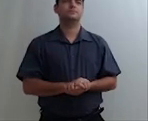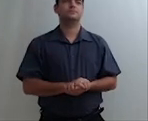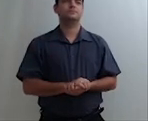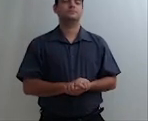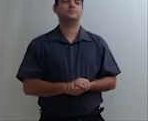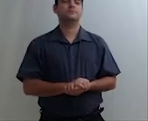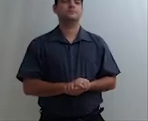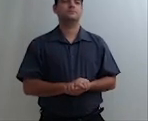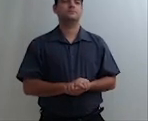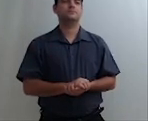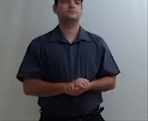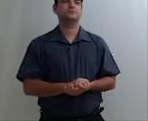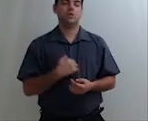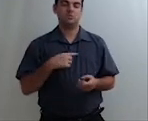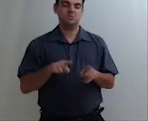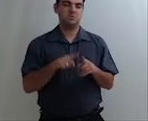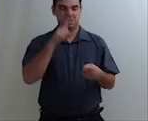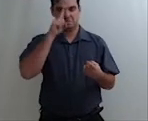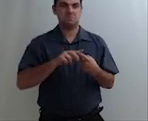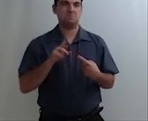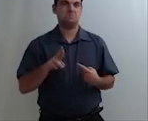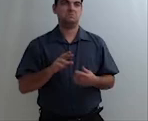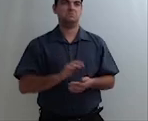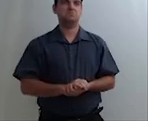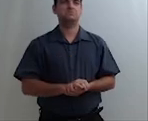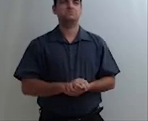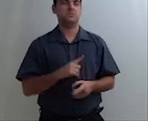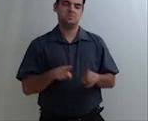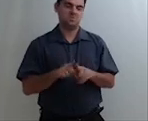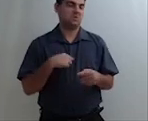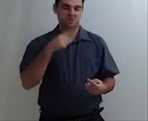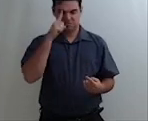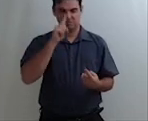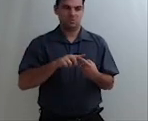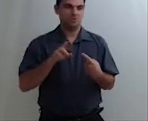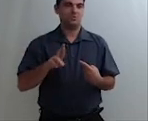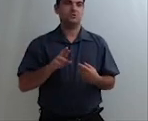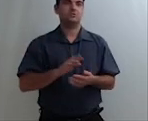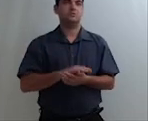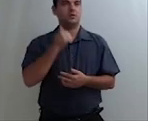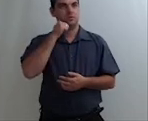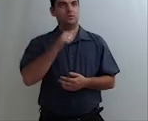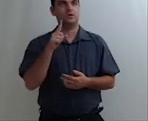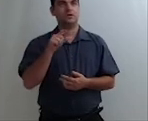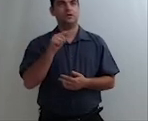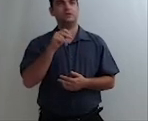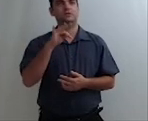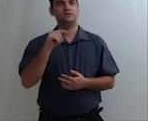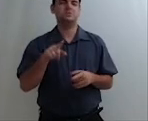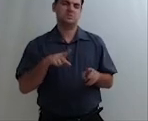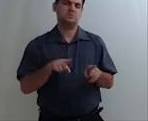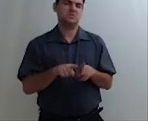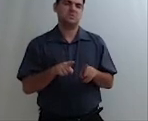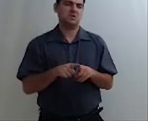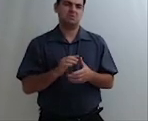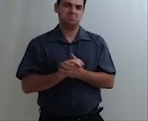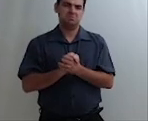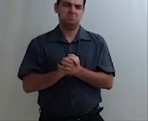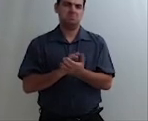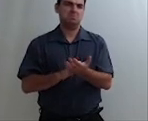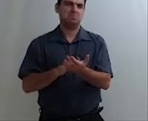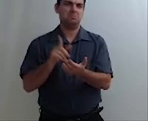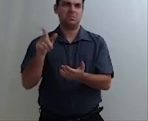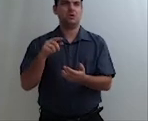Cordeiro também acompanha igualmente eu acompanho o relator Ministra Laurita também eu Saúdo